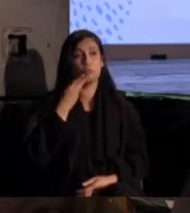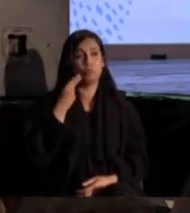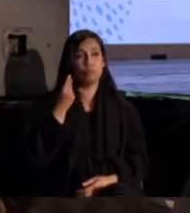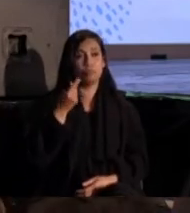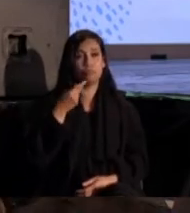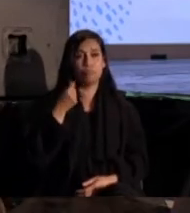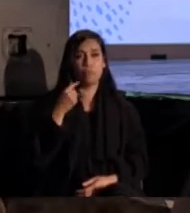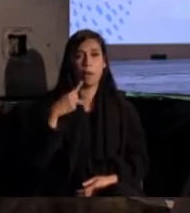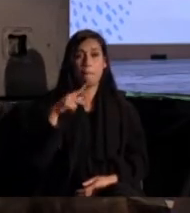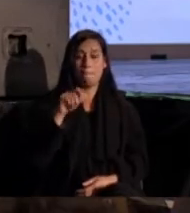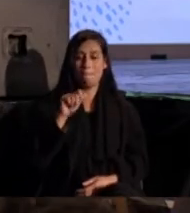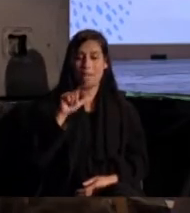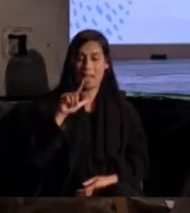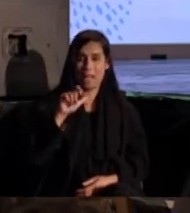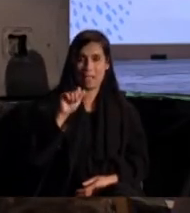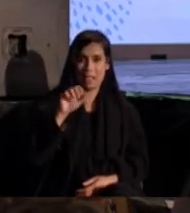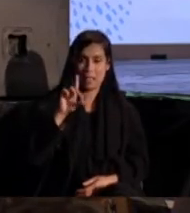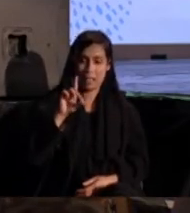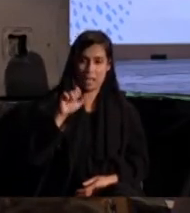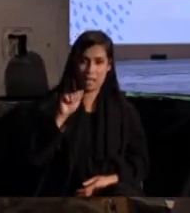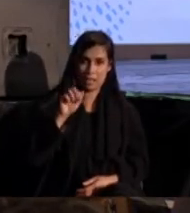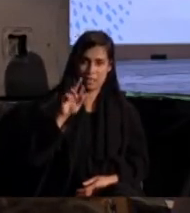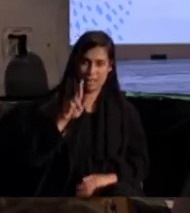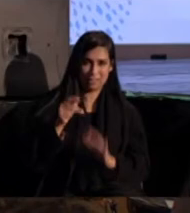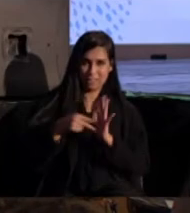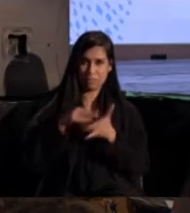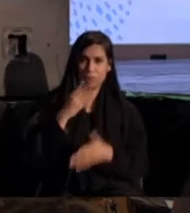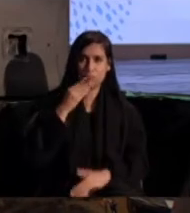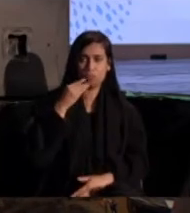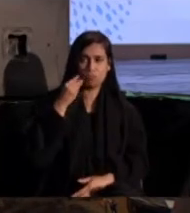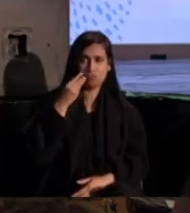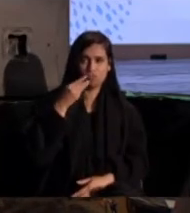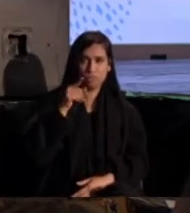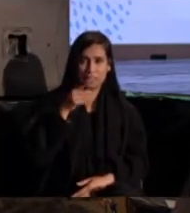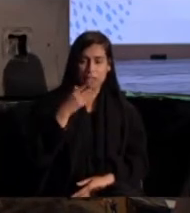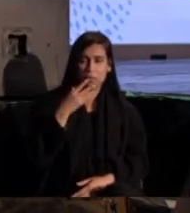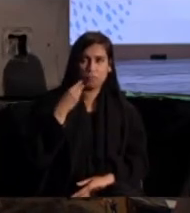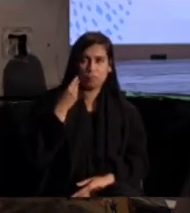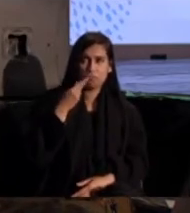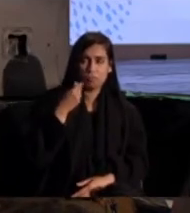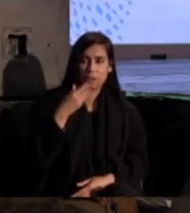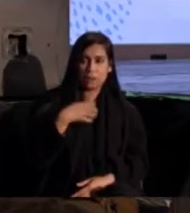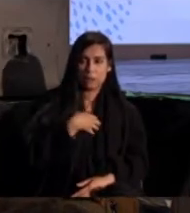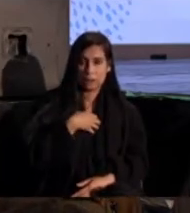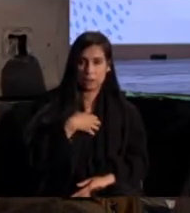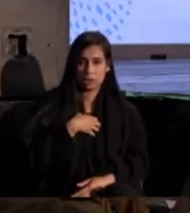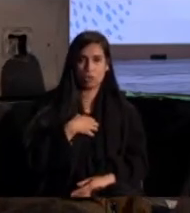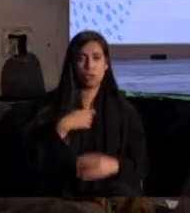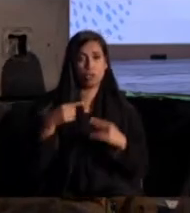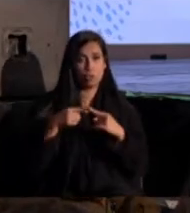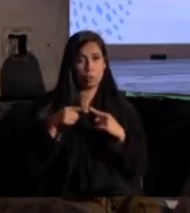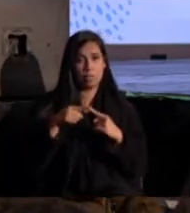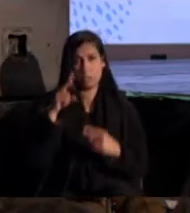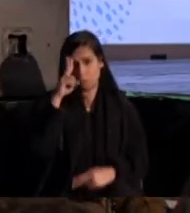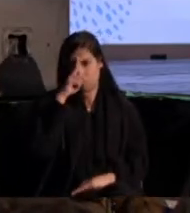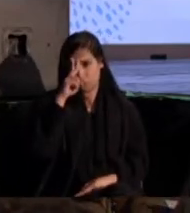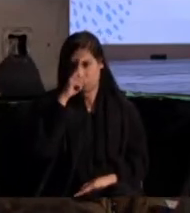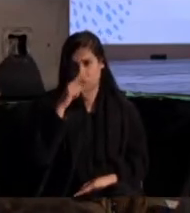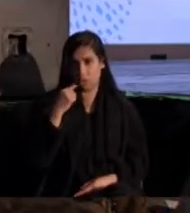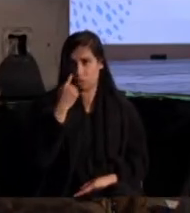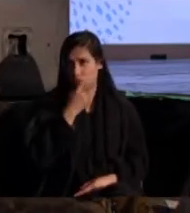um pouquinho sobre isso? Porque isso é uma coisa que conversa bastante com a história da bucalidade, quando você